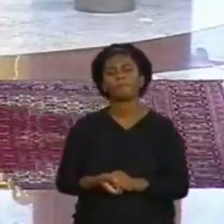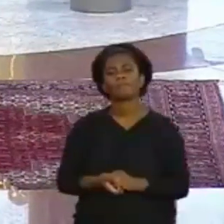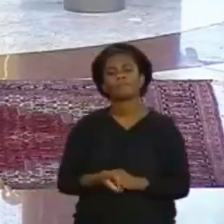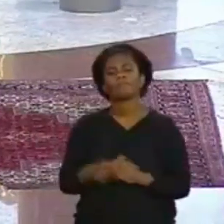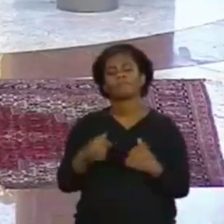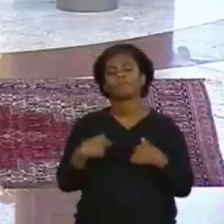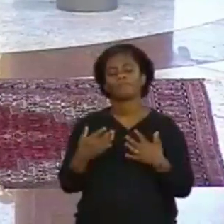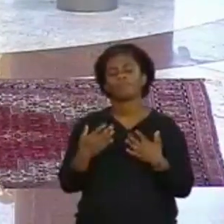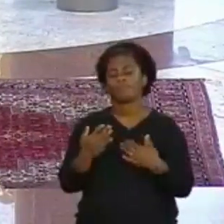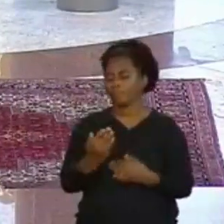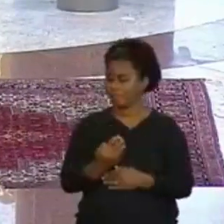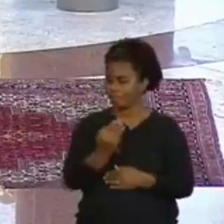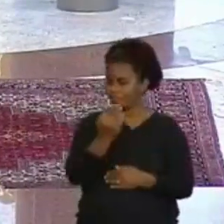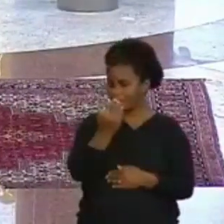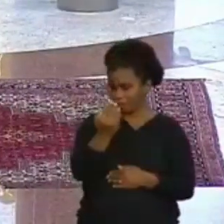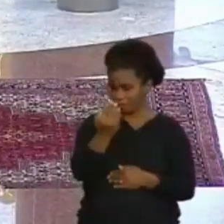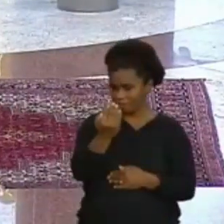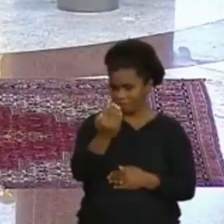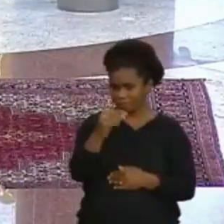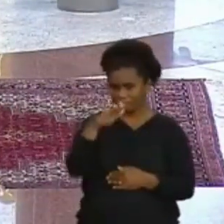chamar hoje na frente.